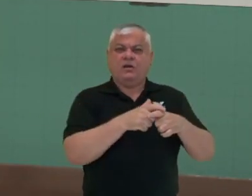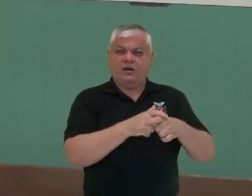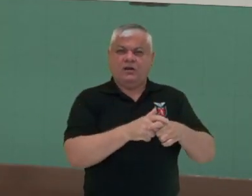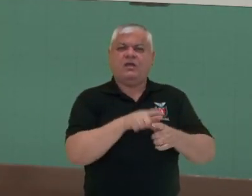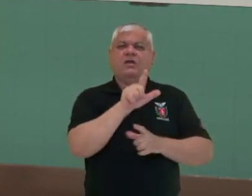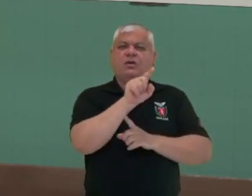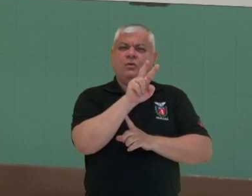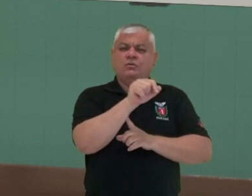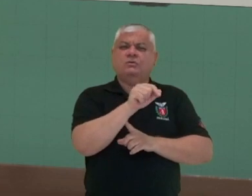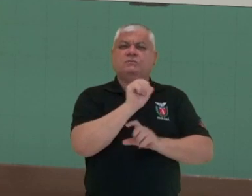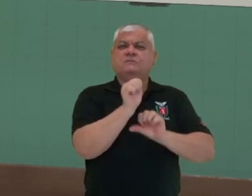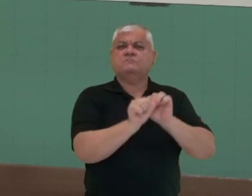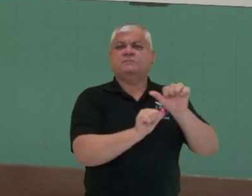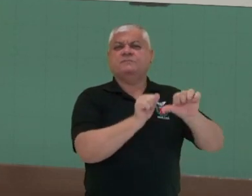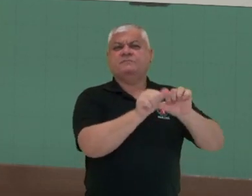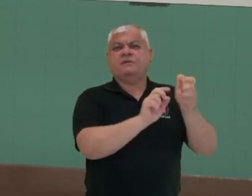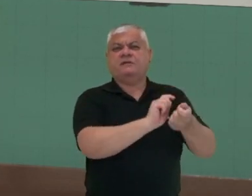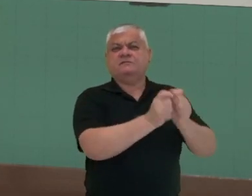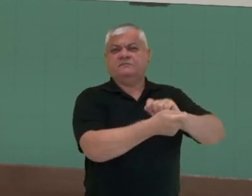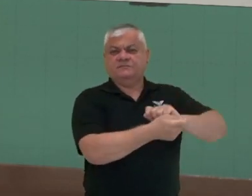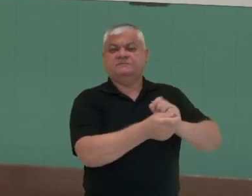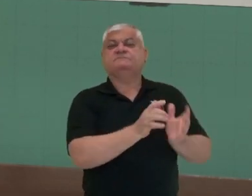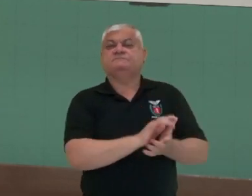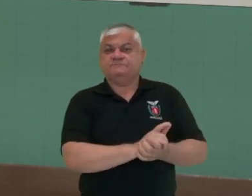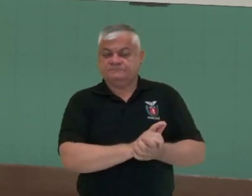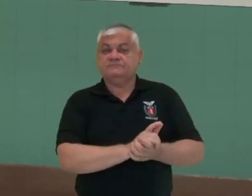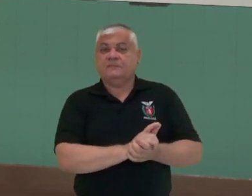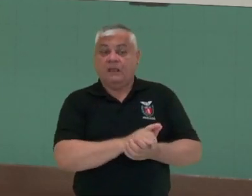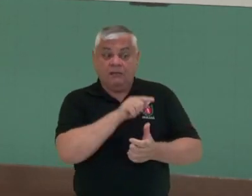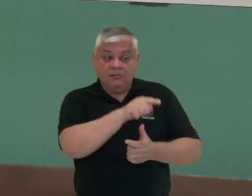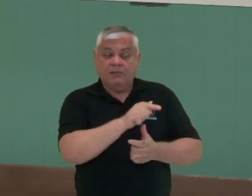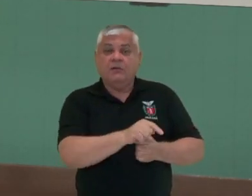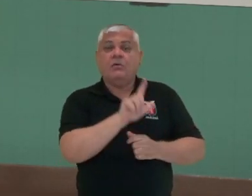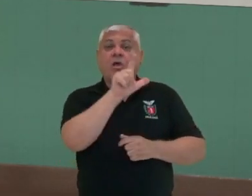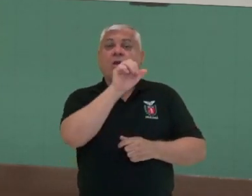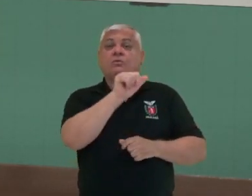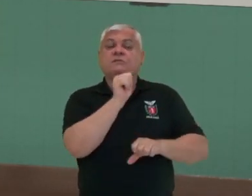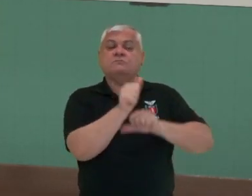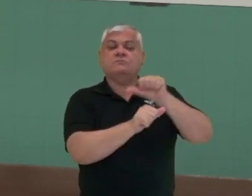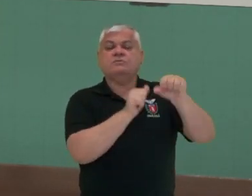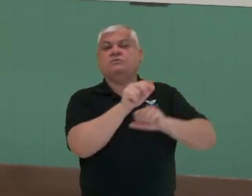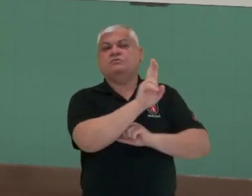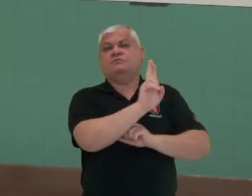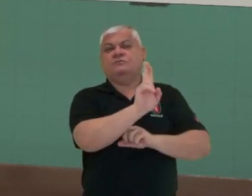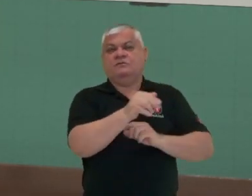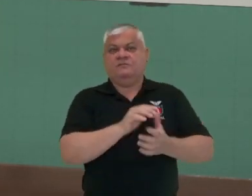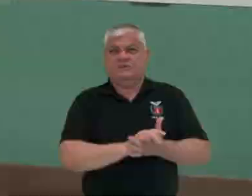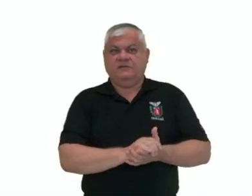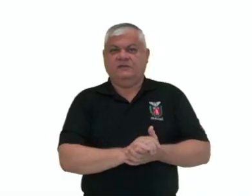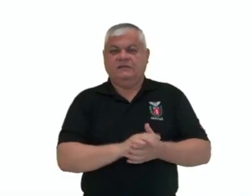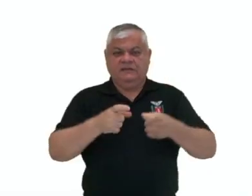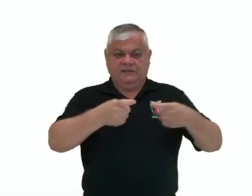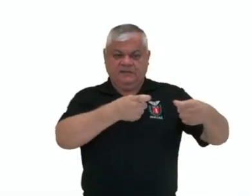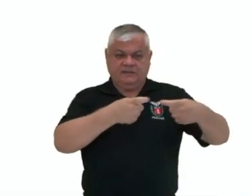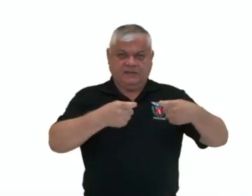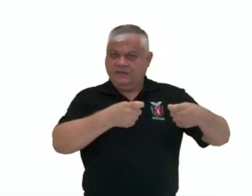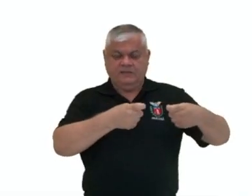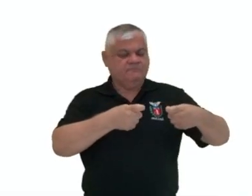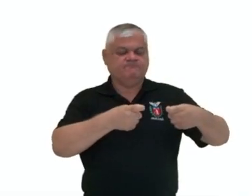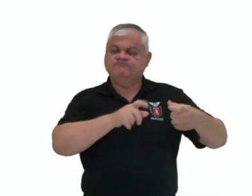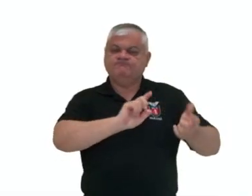algumas mudanças. A partir dessas mudanças, elas mudaram de nome, tá? Ao invés das guerras, as lutas